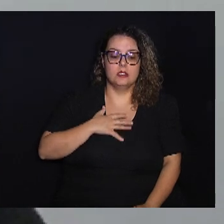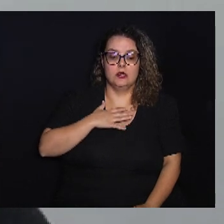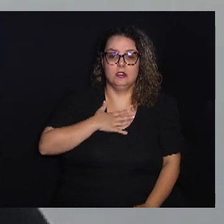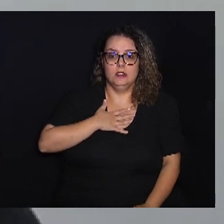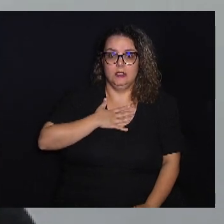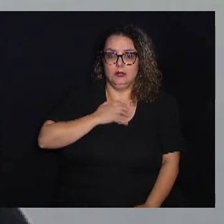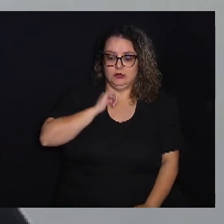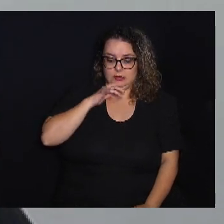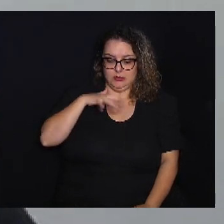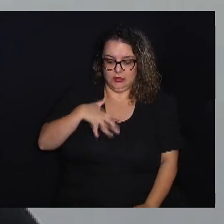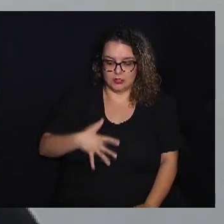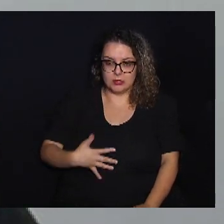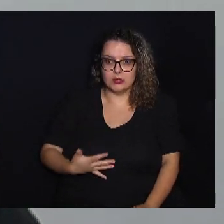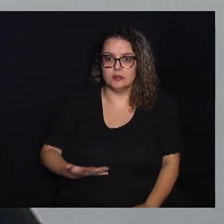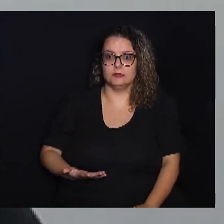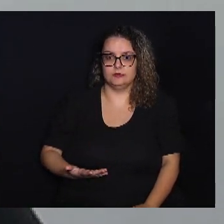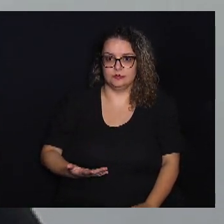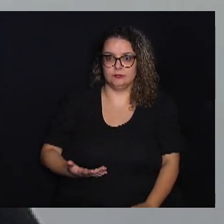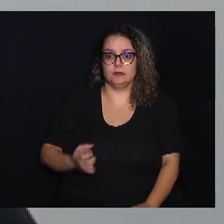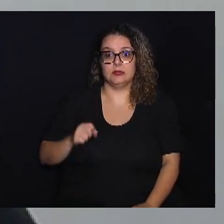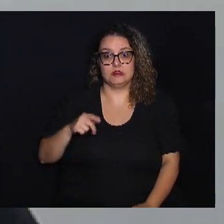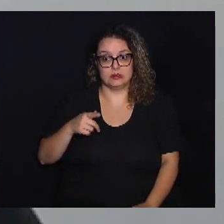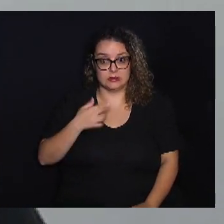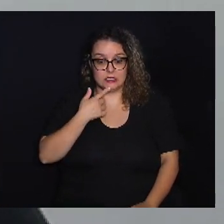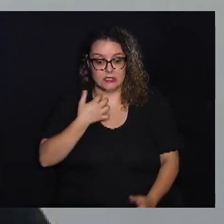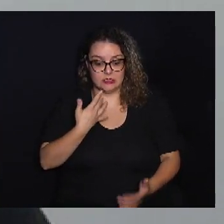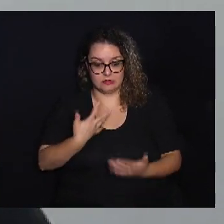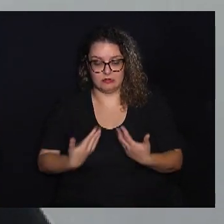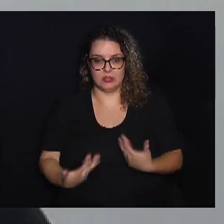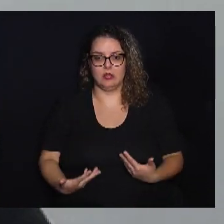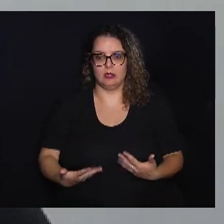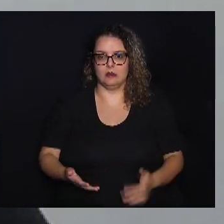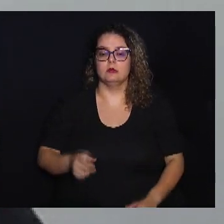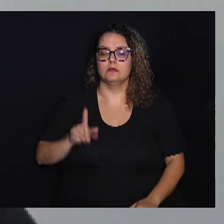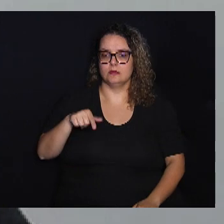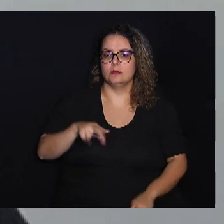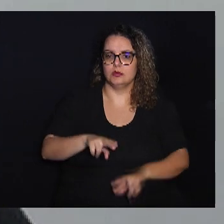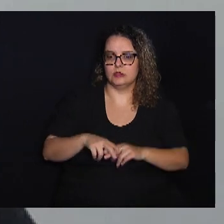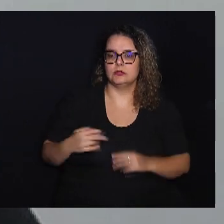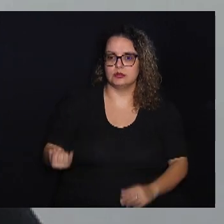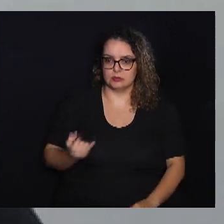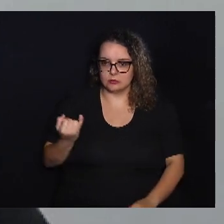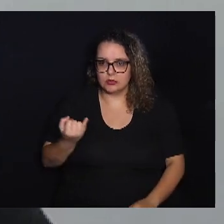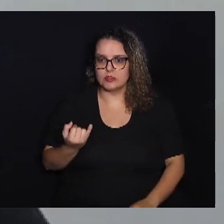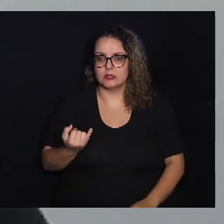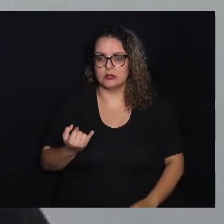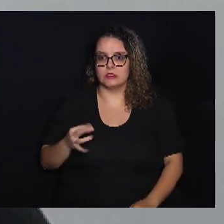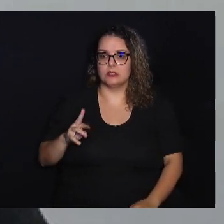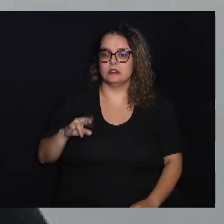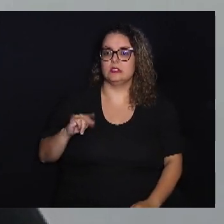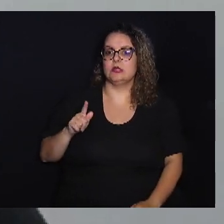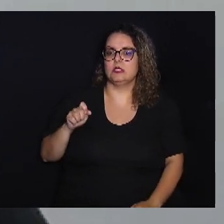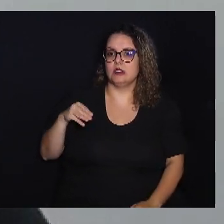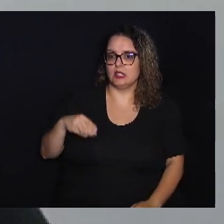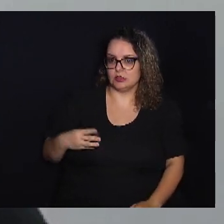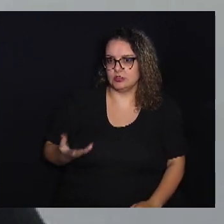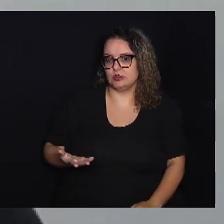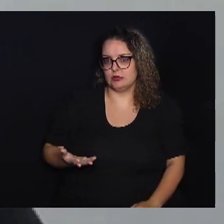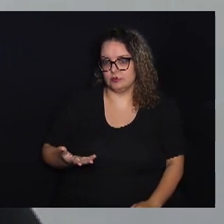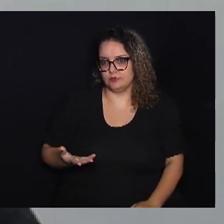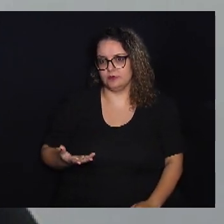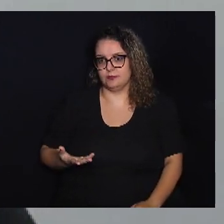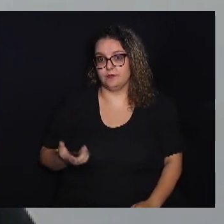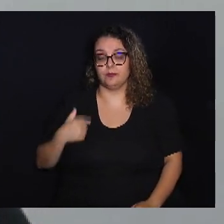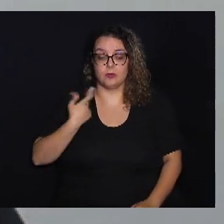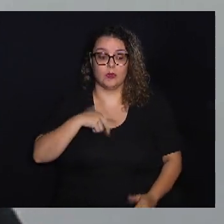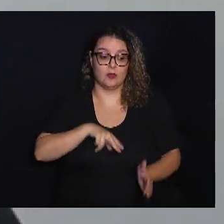tratamento, né? Quando a gente diagnostica em fase mais avançada, isso limita muito o nosso tratamento, né? Então, existe chance de